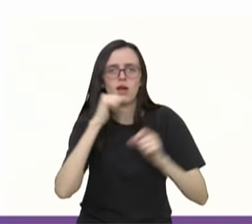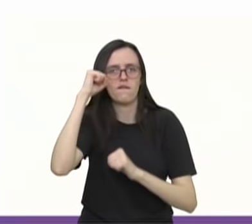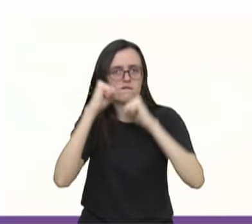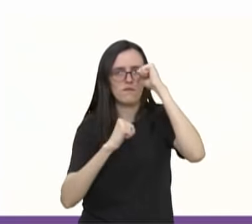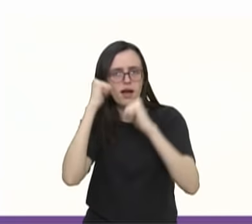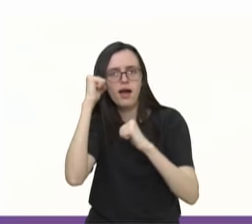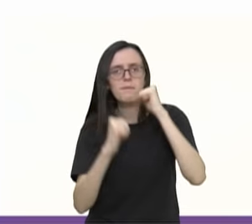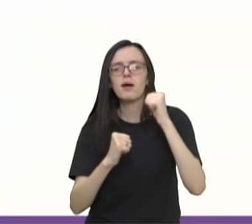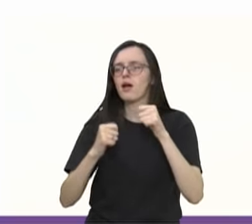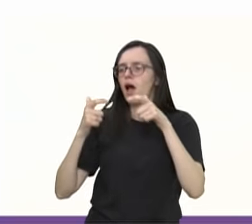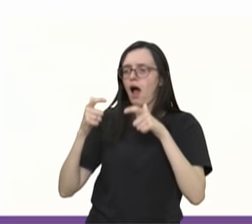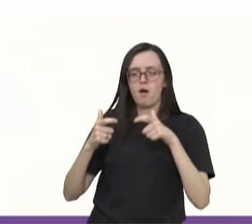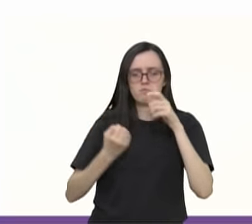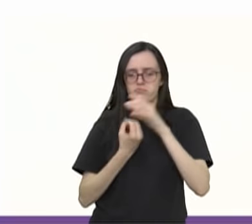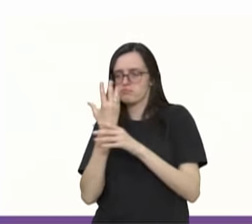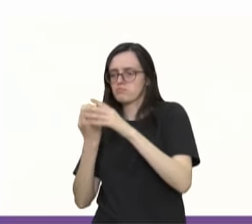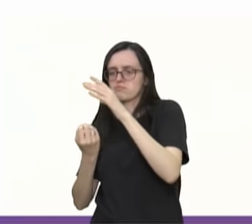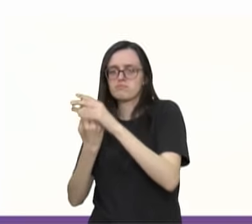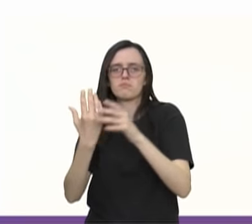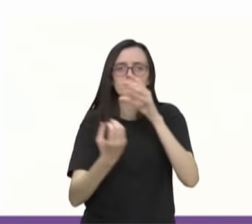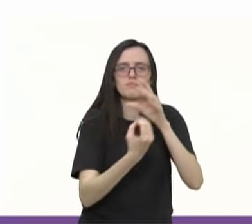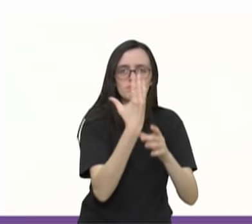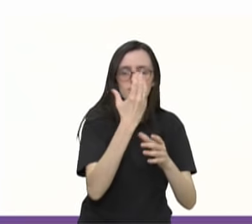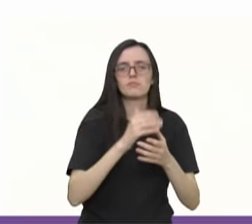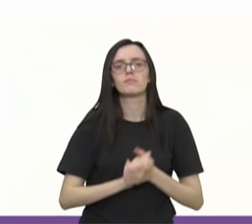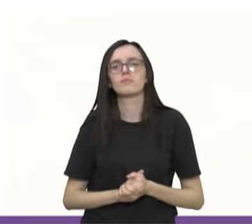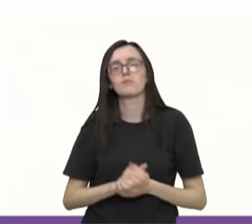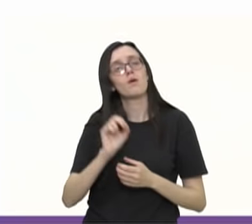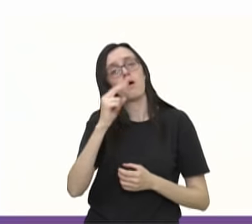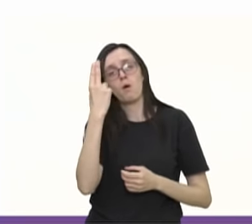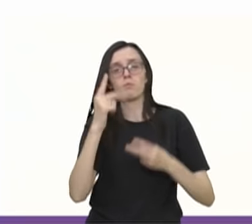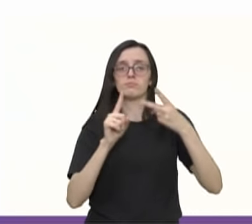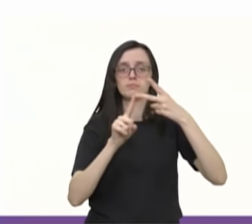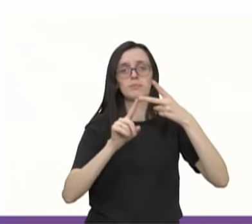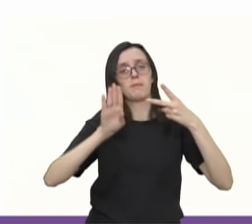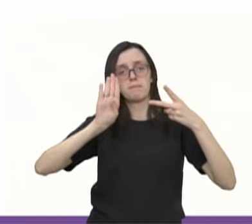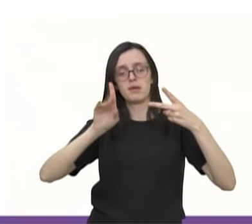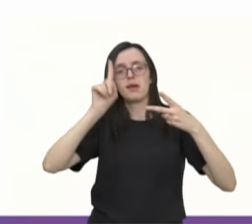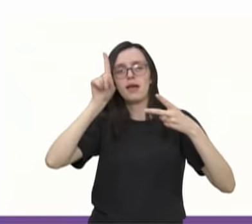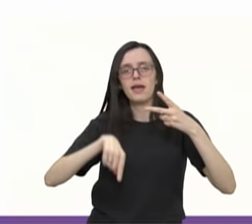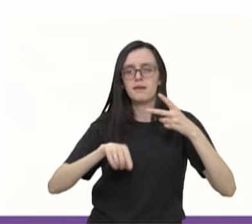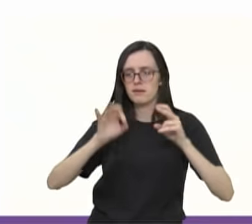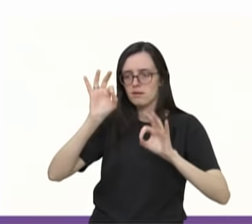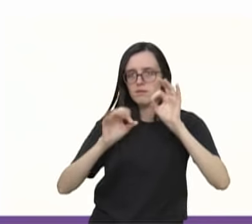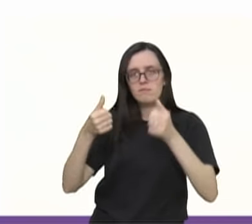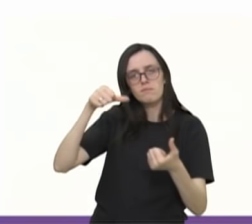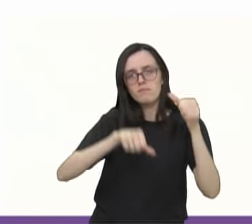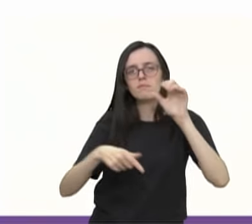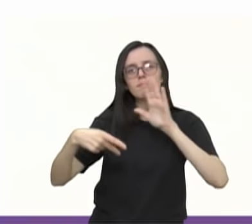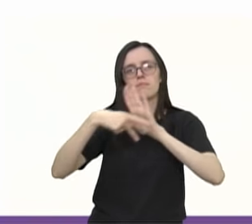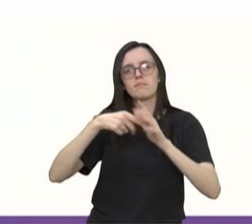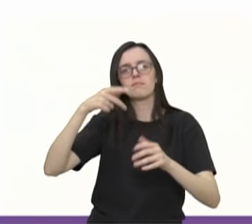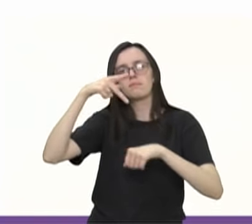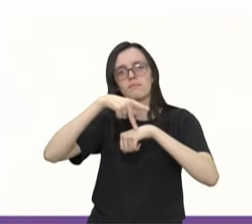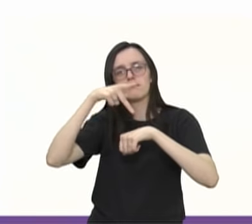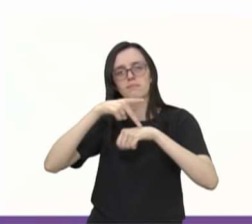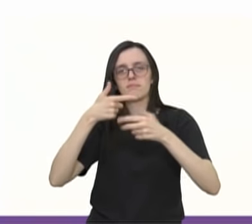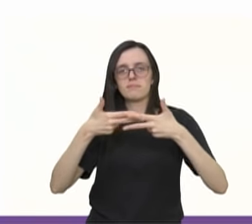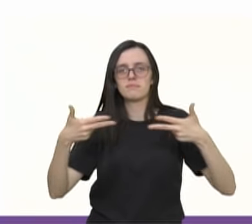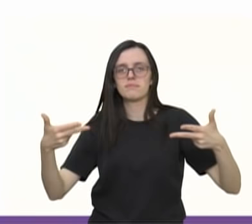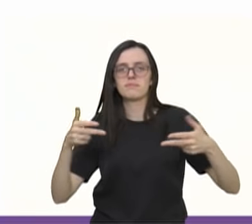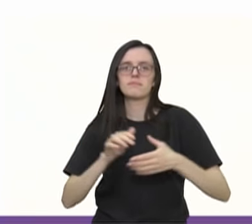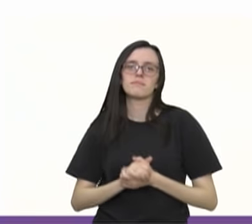ou seja em que locais essas indústrias se instalam ou a letra b a composição química das rochas sedimentares